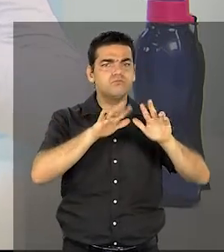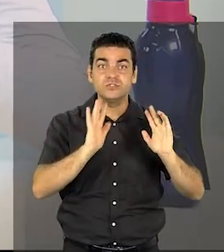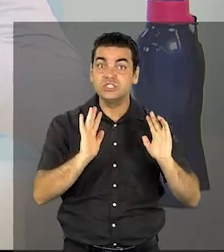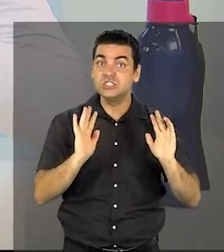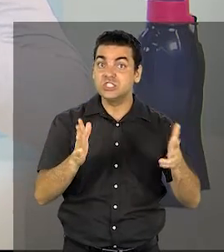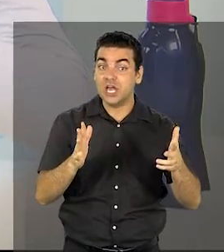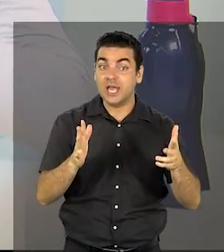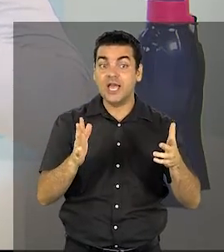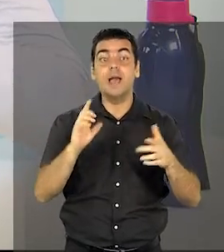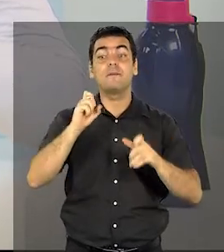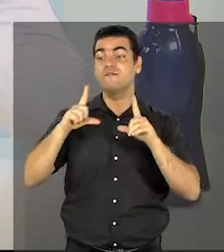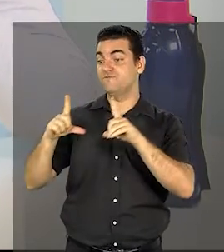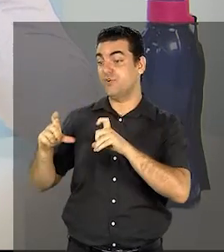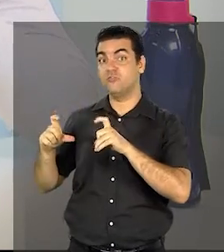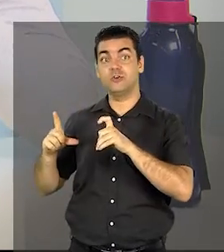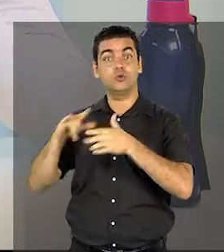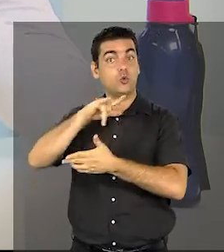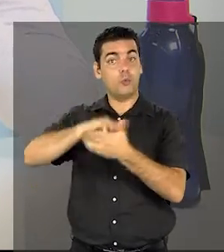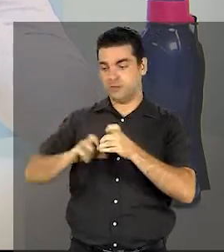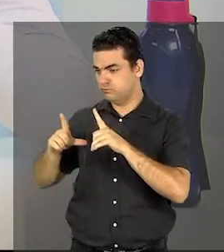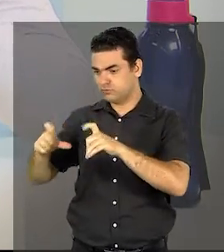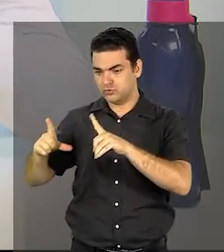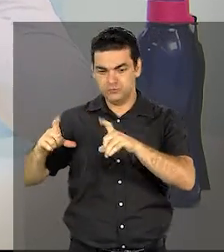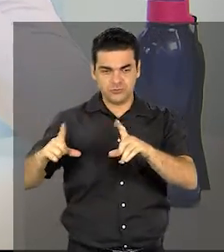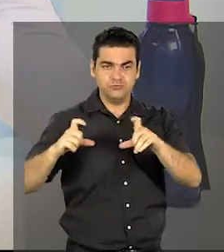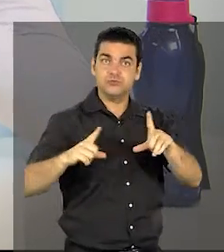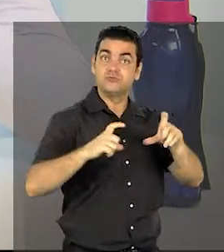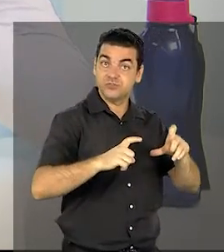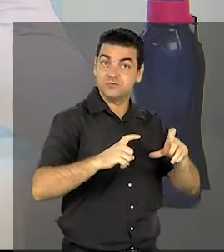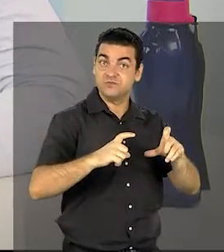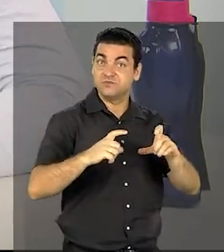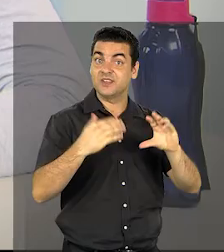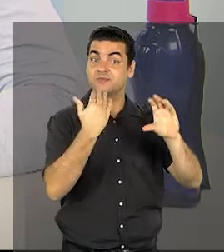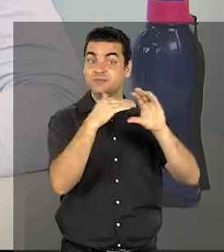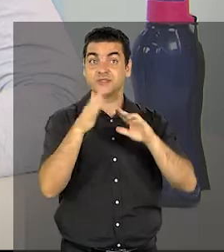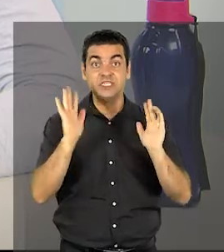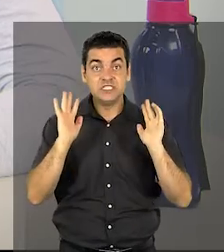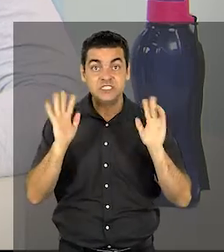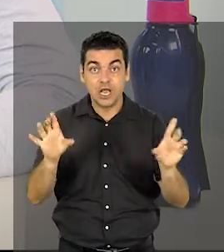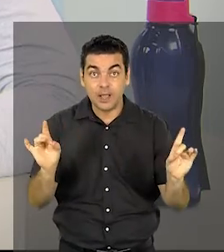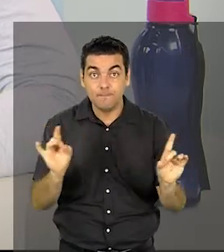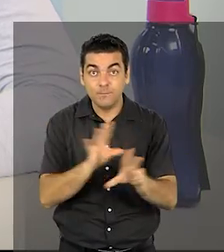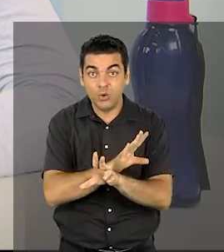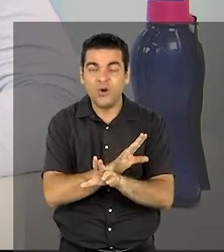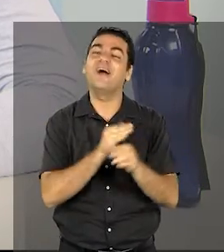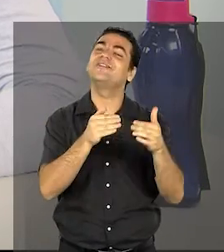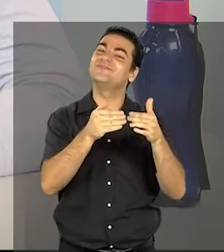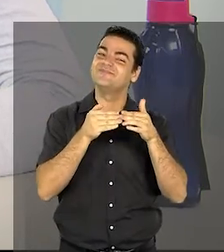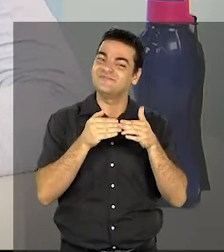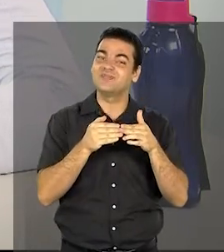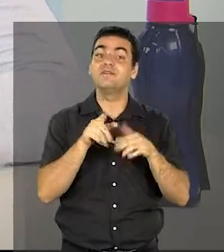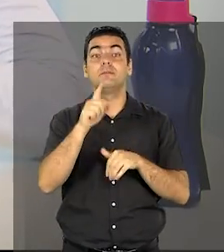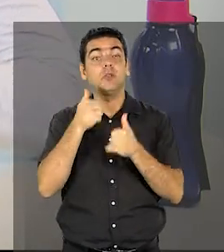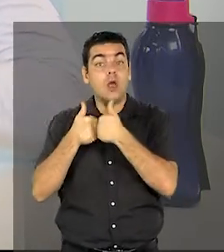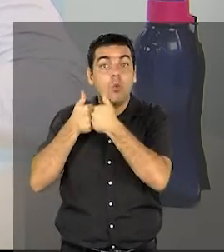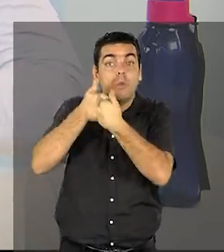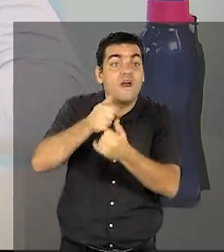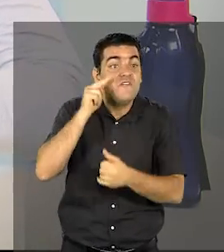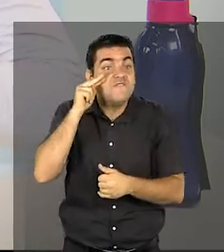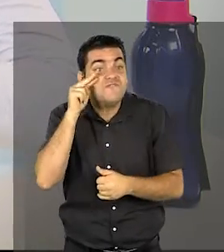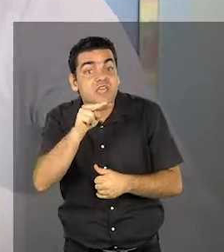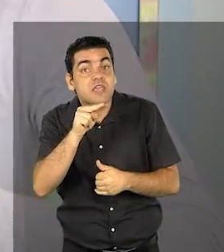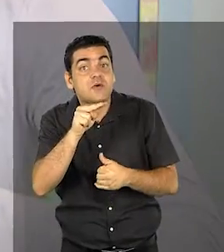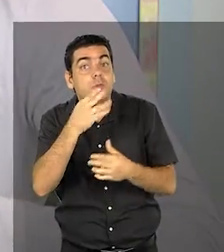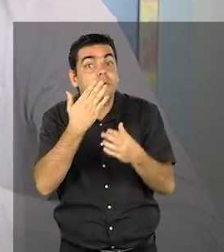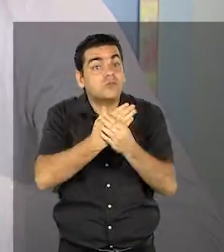as informações e tira as fotos dos documentos exigidos, tá? Agora que você já fez a sua solicitação, você pode